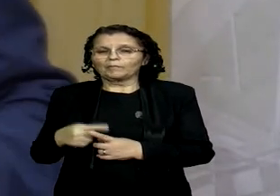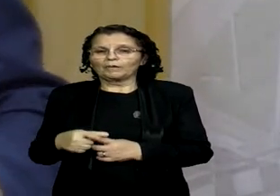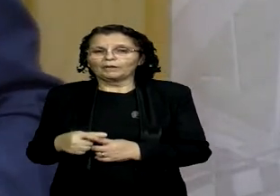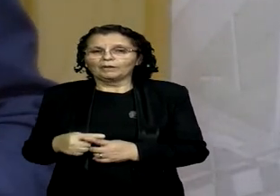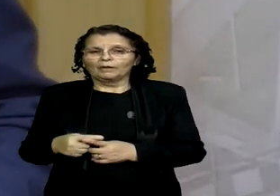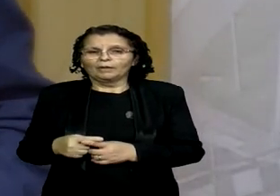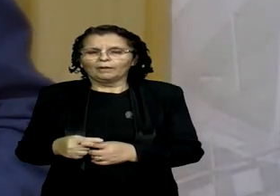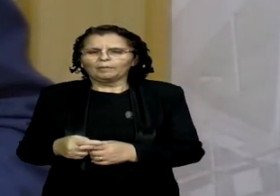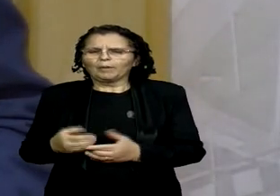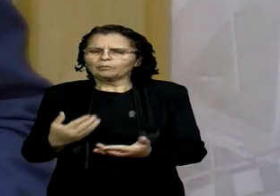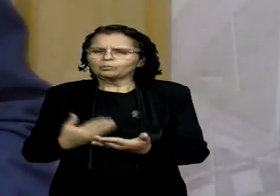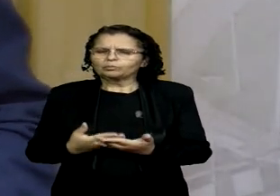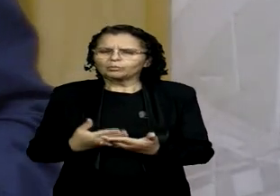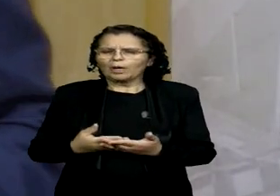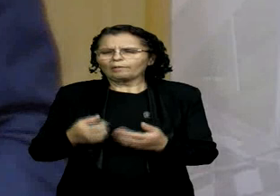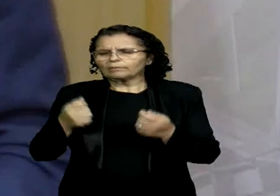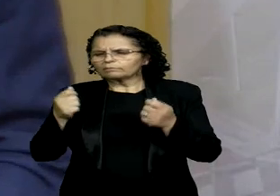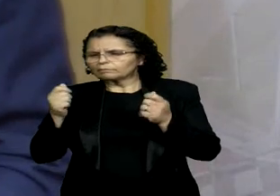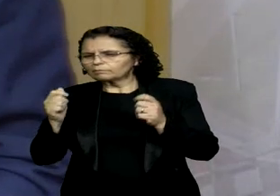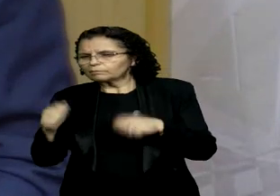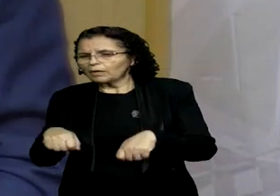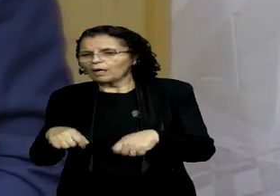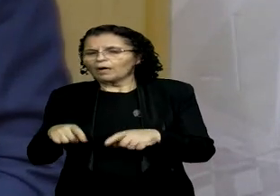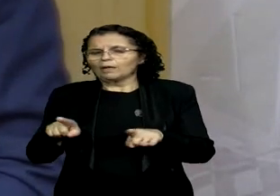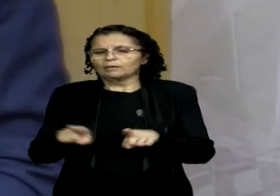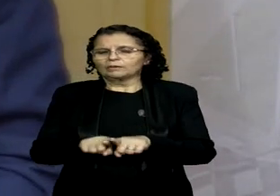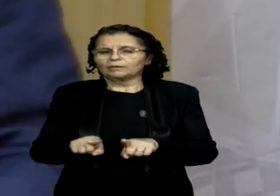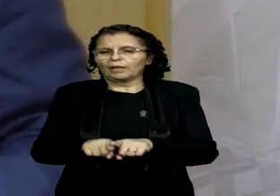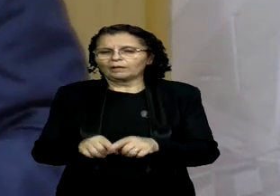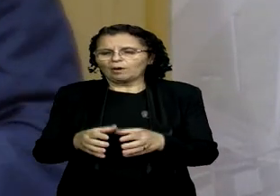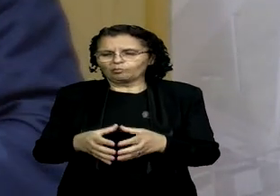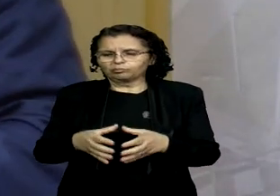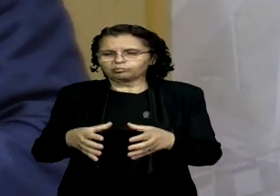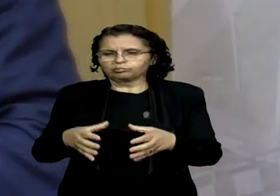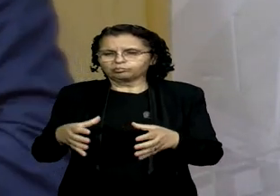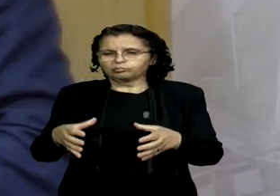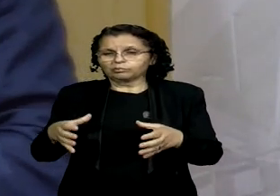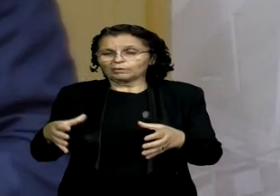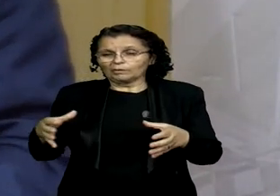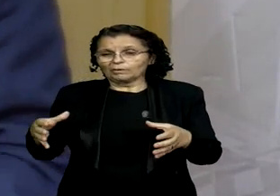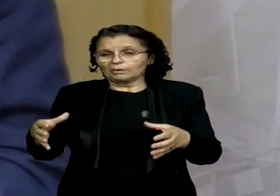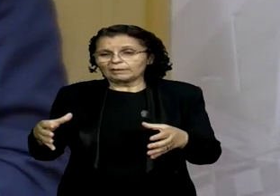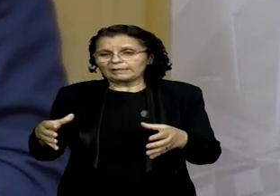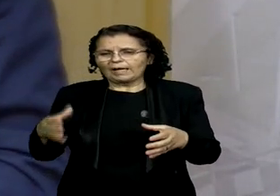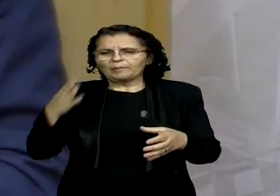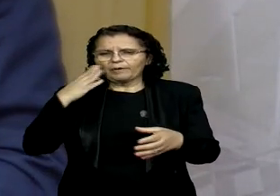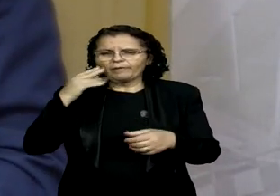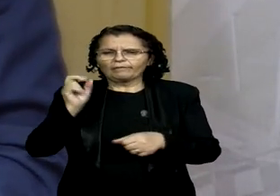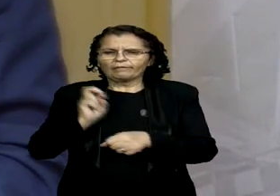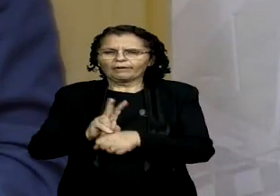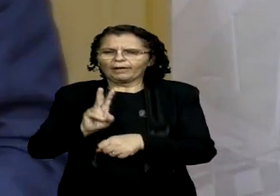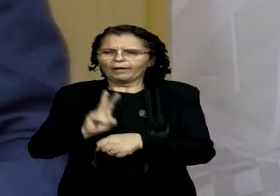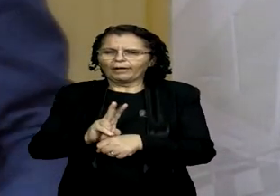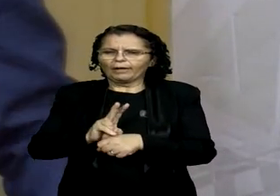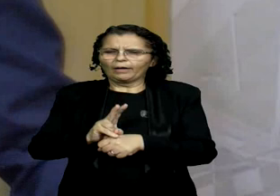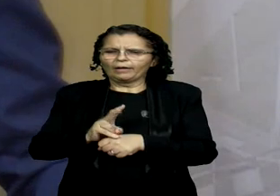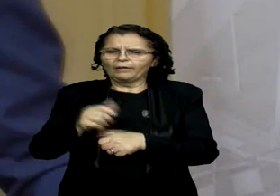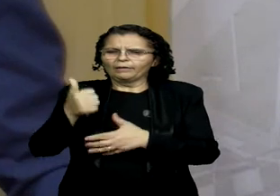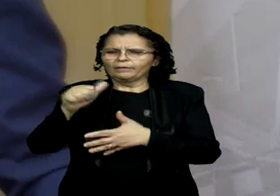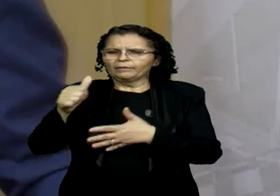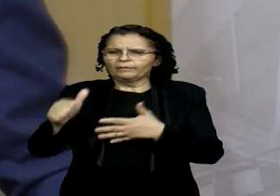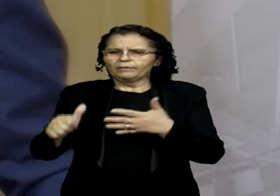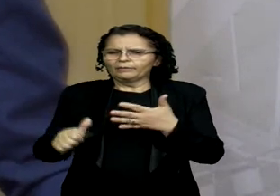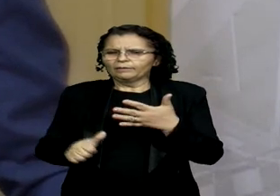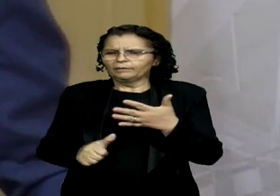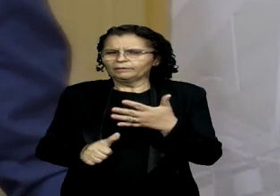para estudar a possibilidade de ampliar a oferta de vagas para avaliação.